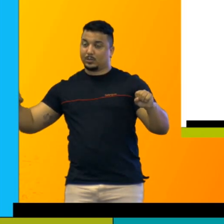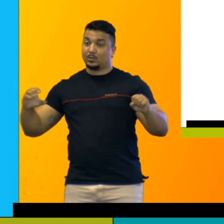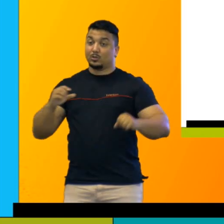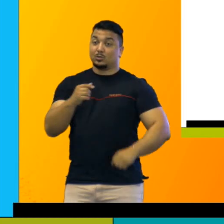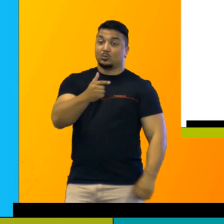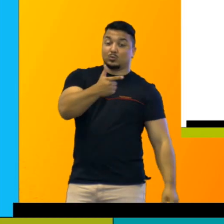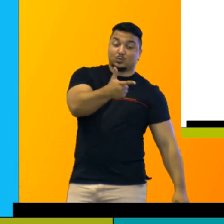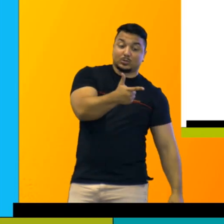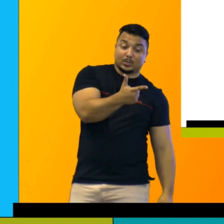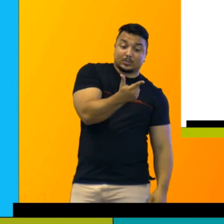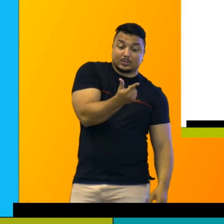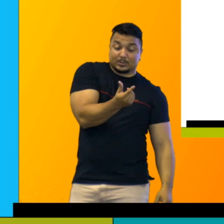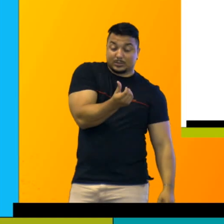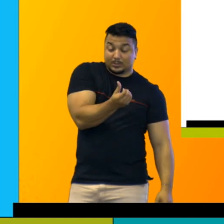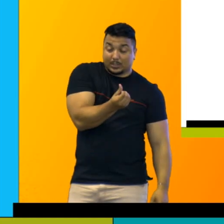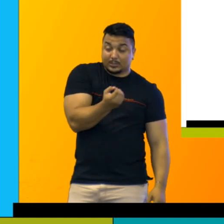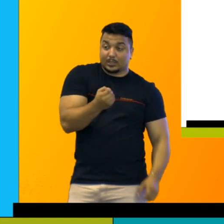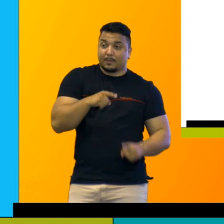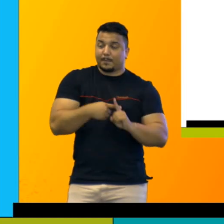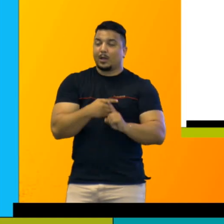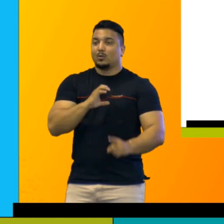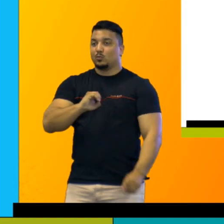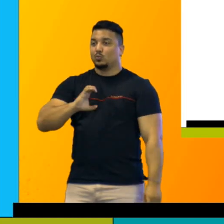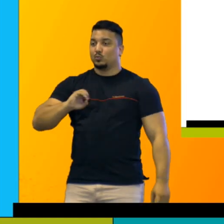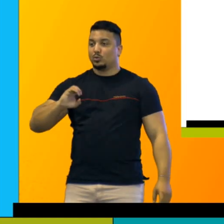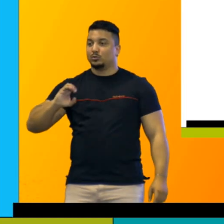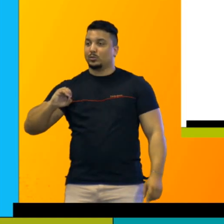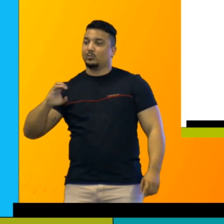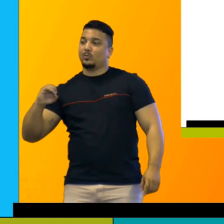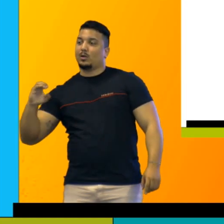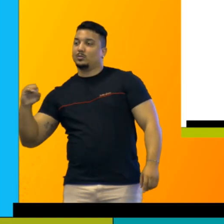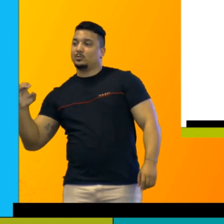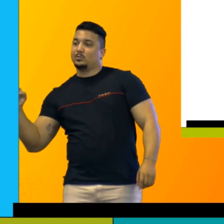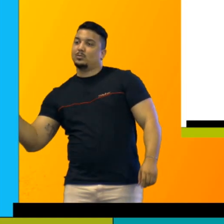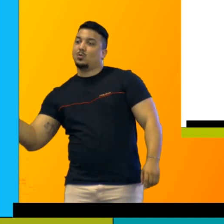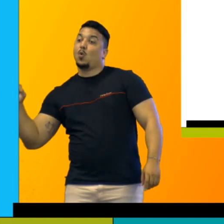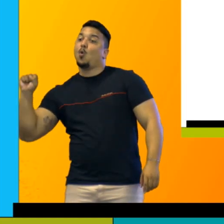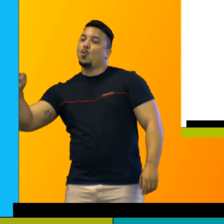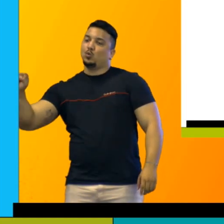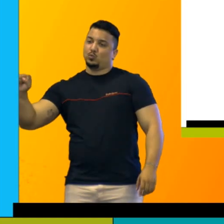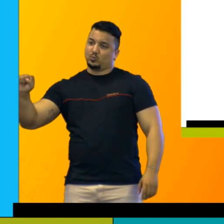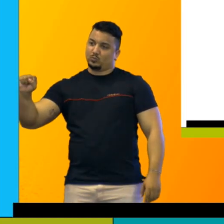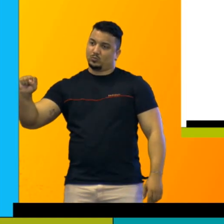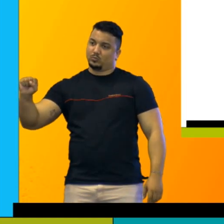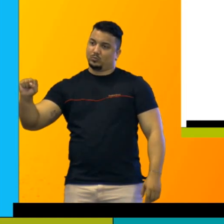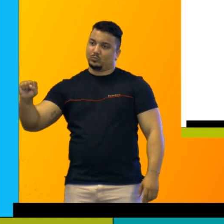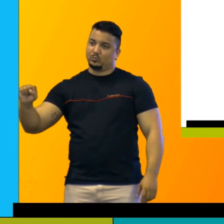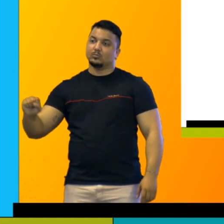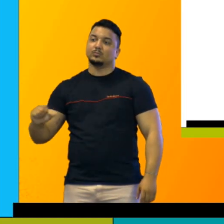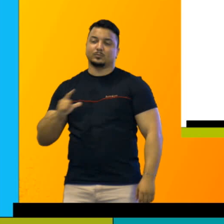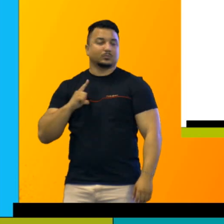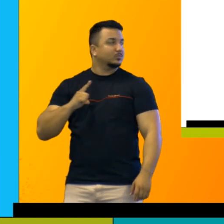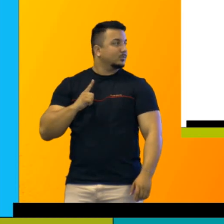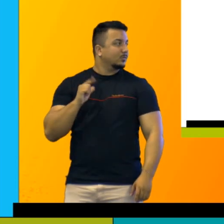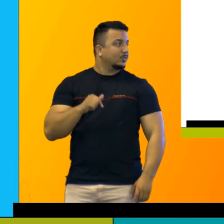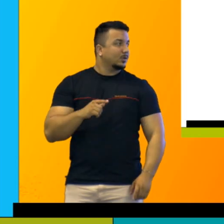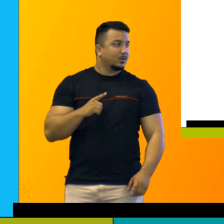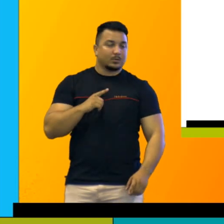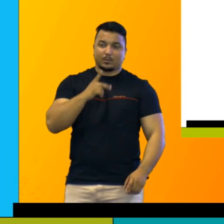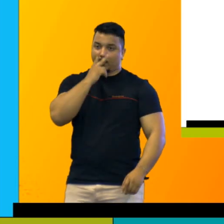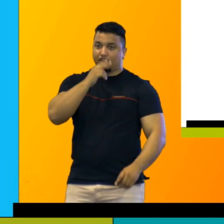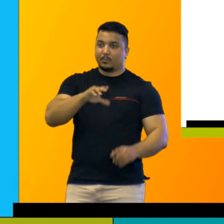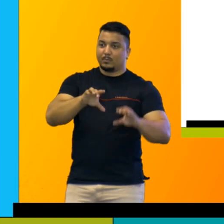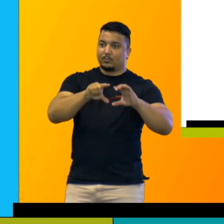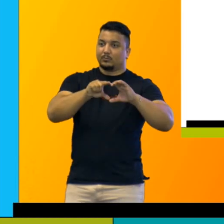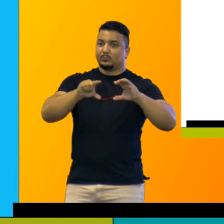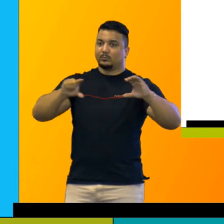260 e mais 1, 2, 3, 4, 5, 6, 7, 8 zeros. Está aí a chibata do número aí,